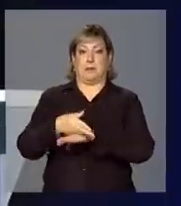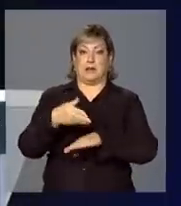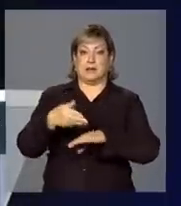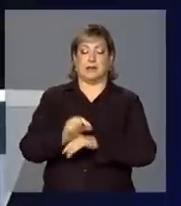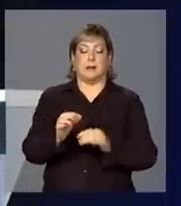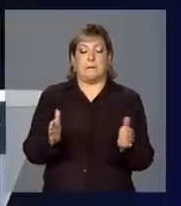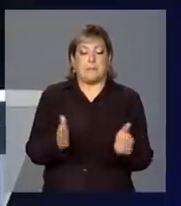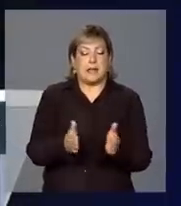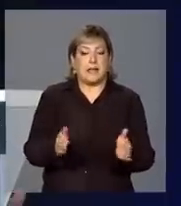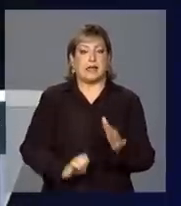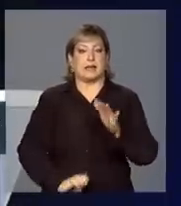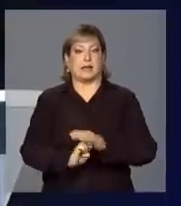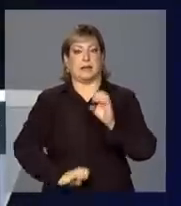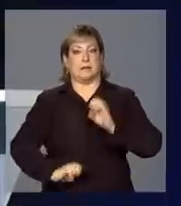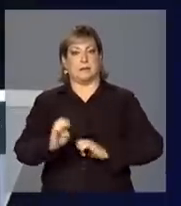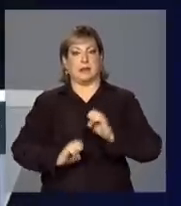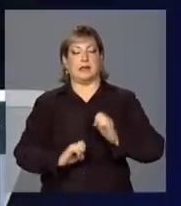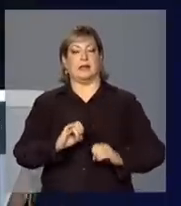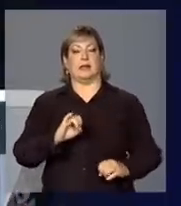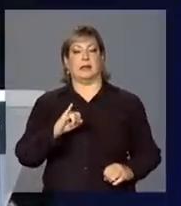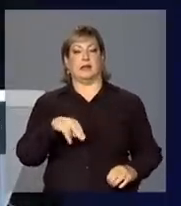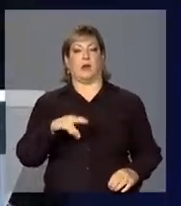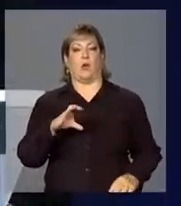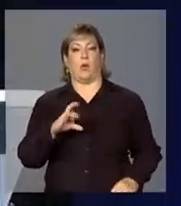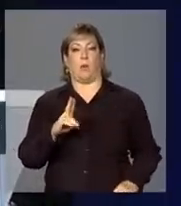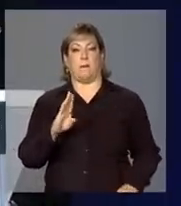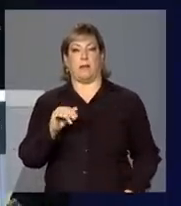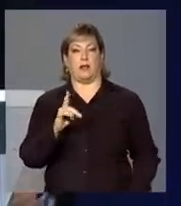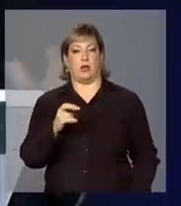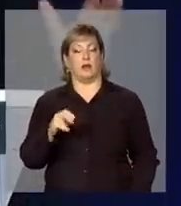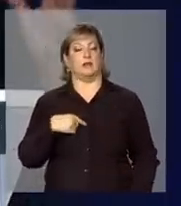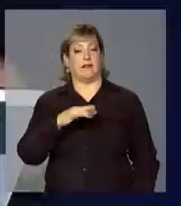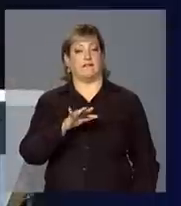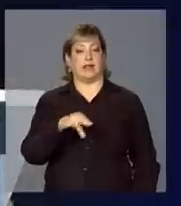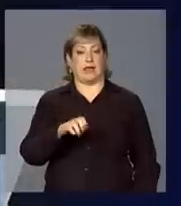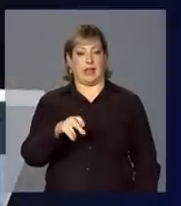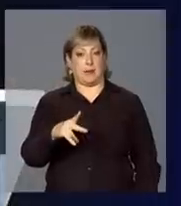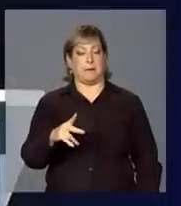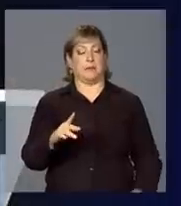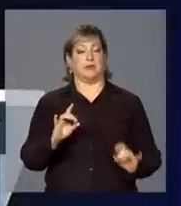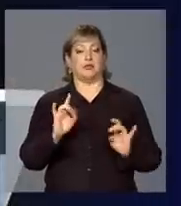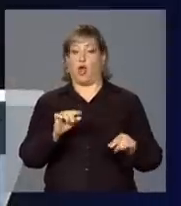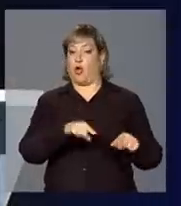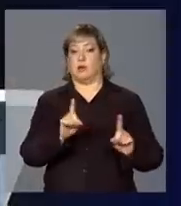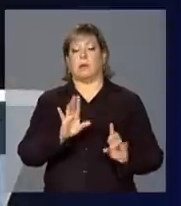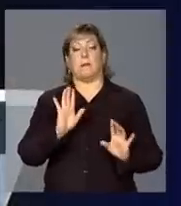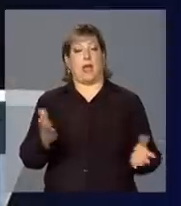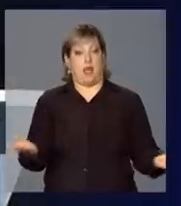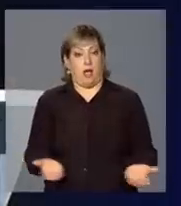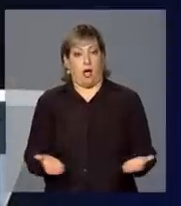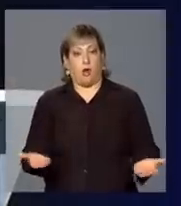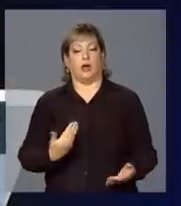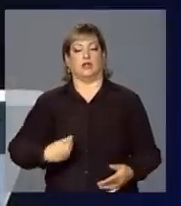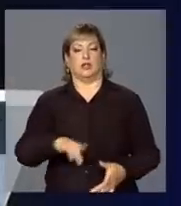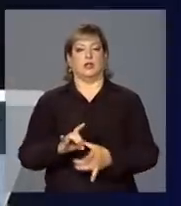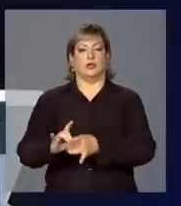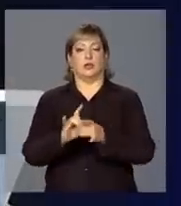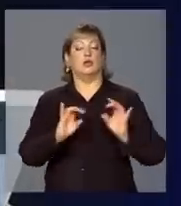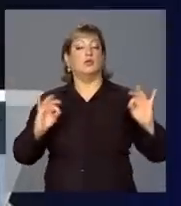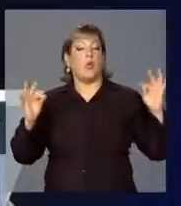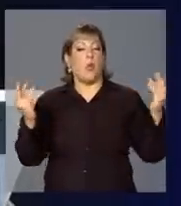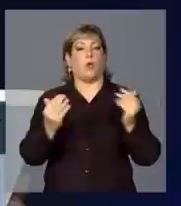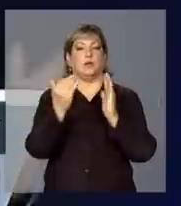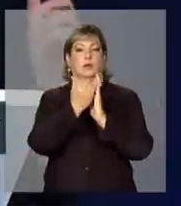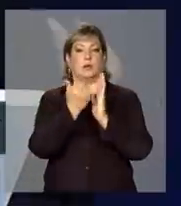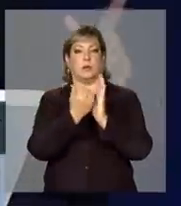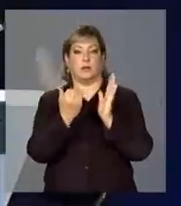das pequenas empresas e incubadoras, não só na FINEP, mas agora que nós unificamos todos os